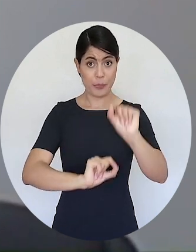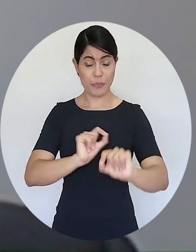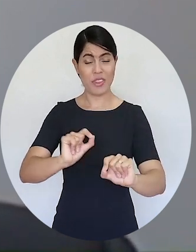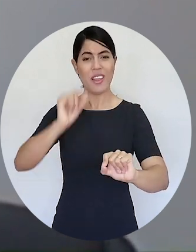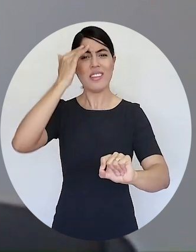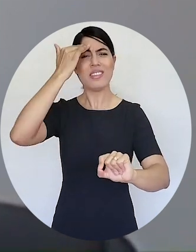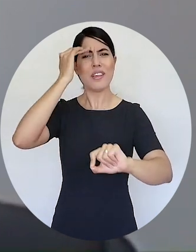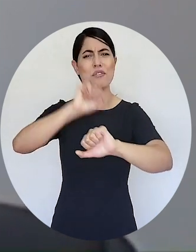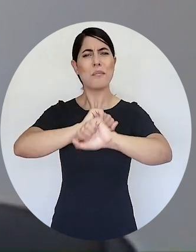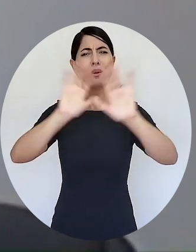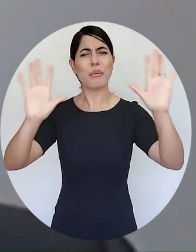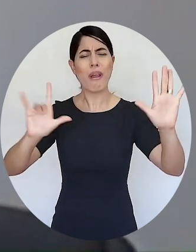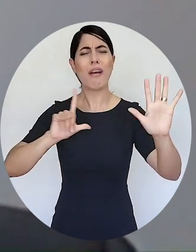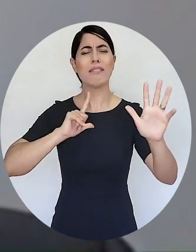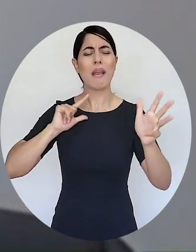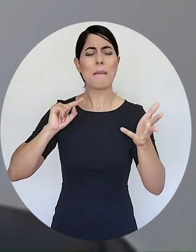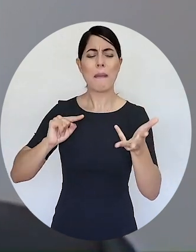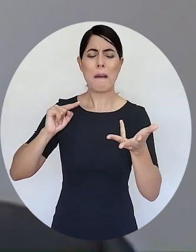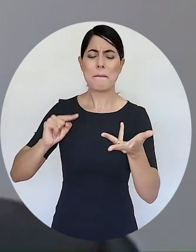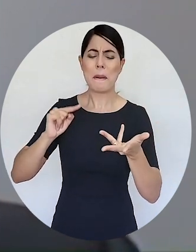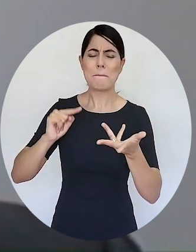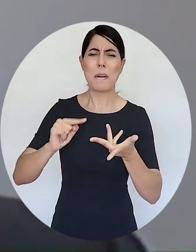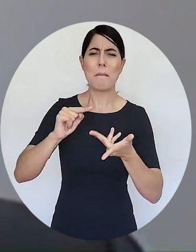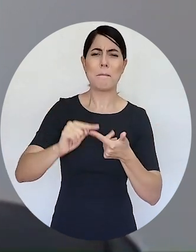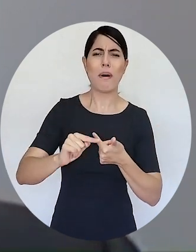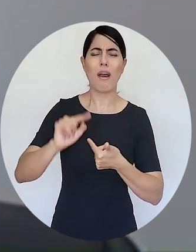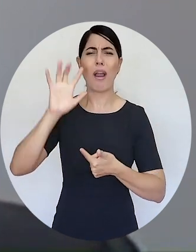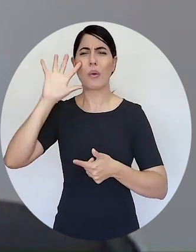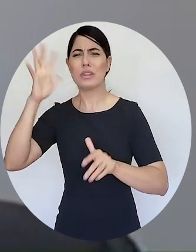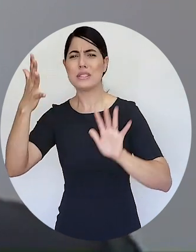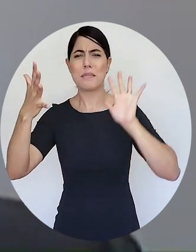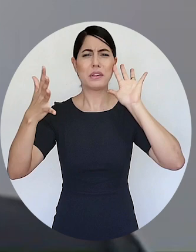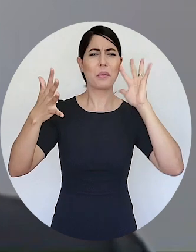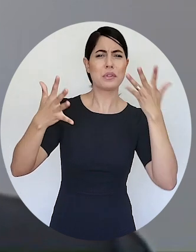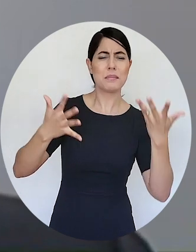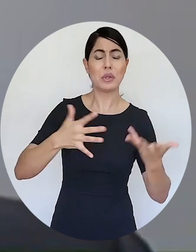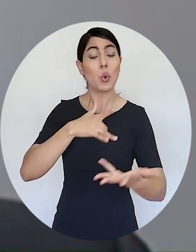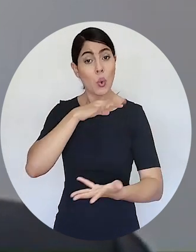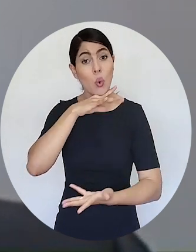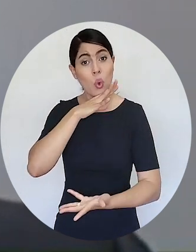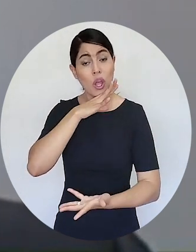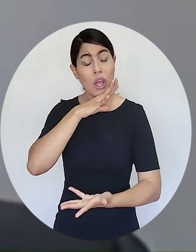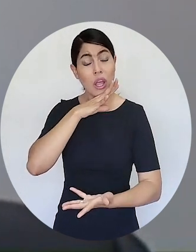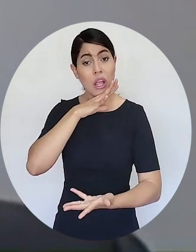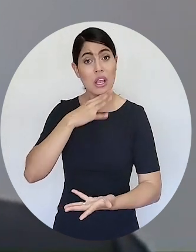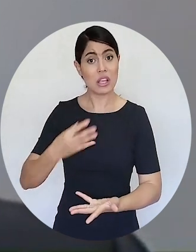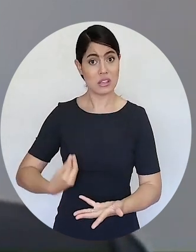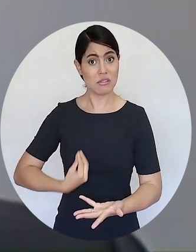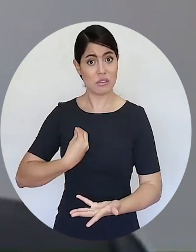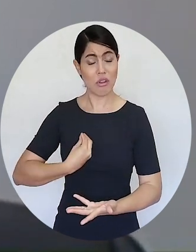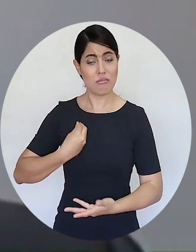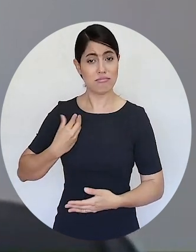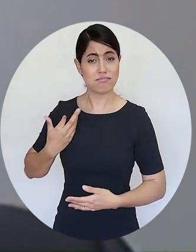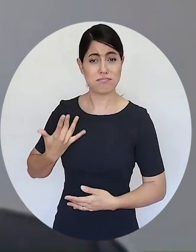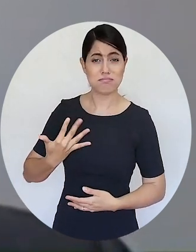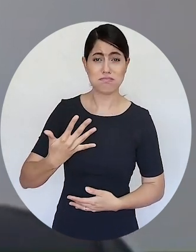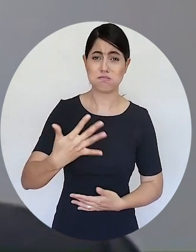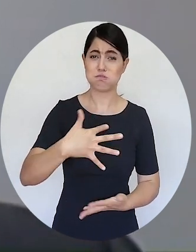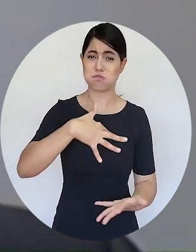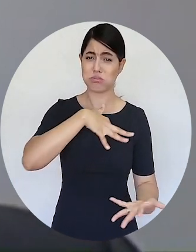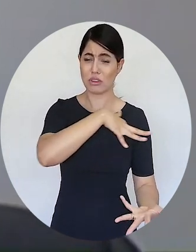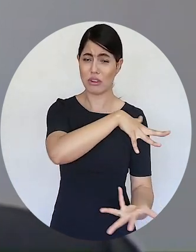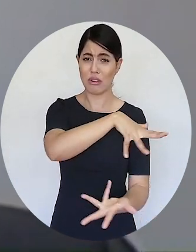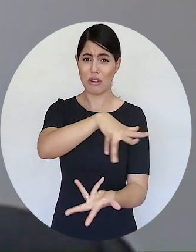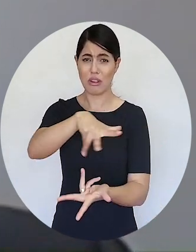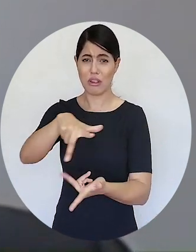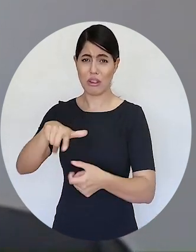que, diante de todos os males que já vivenciamos e que estamos a vivenciar na quadra mundial,